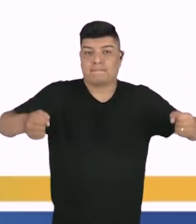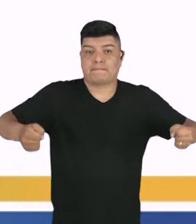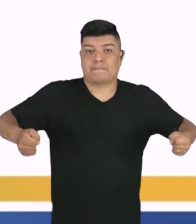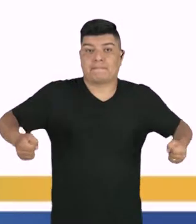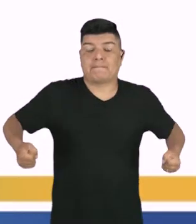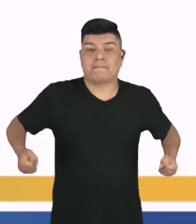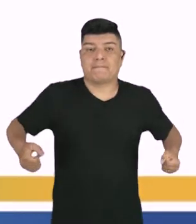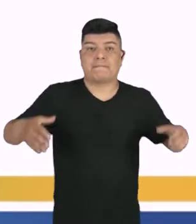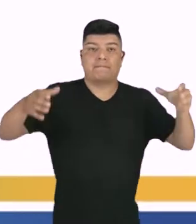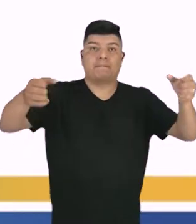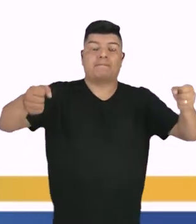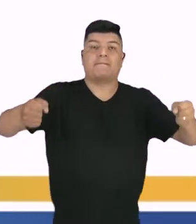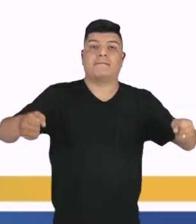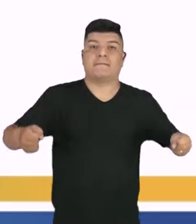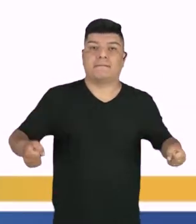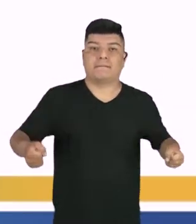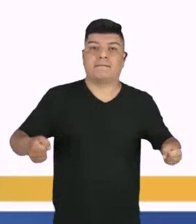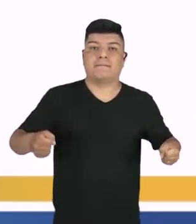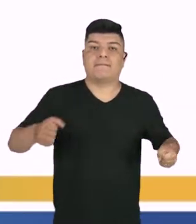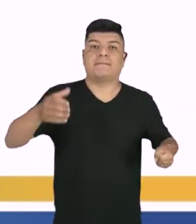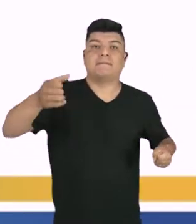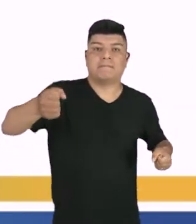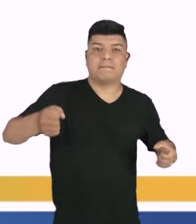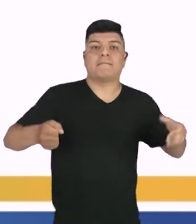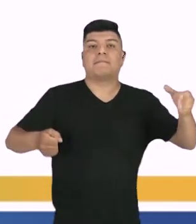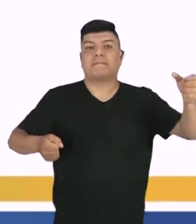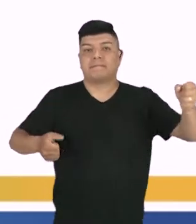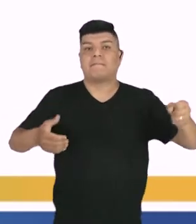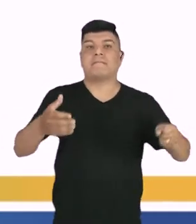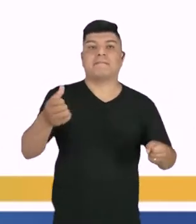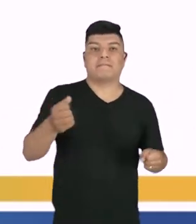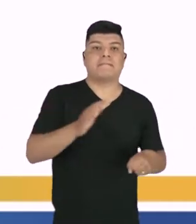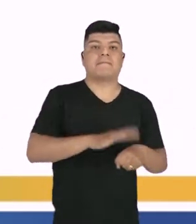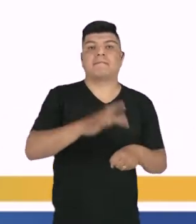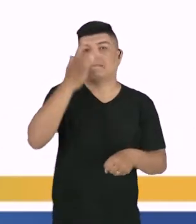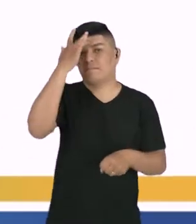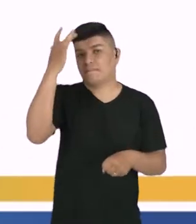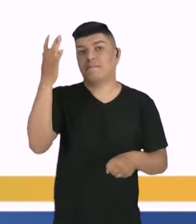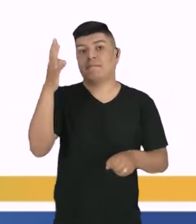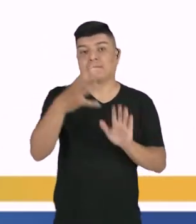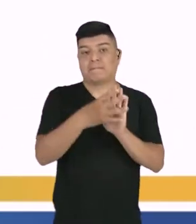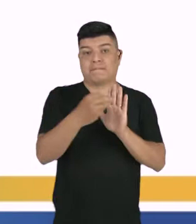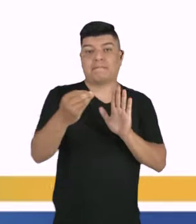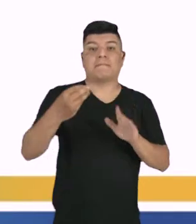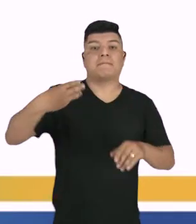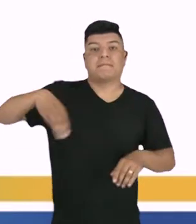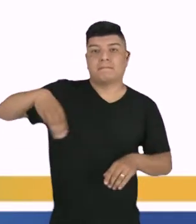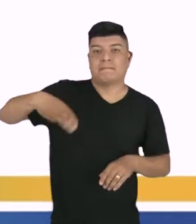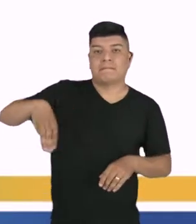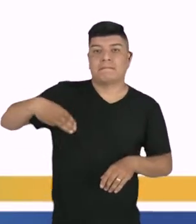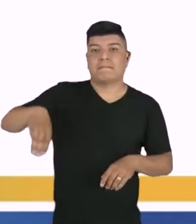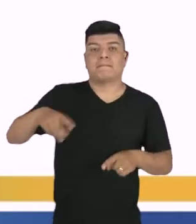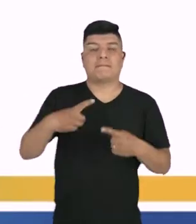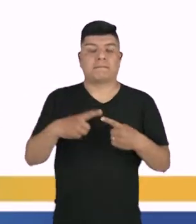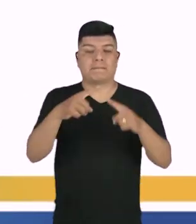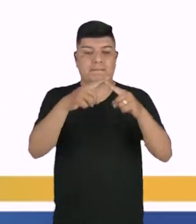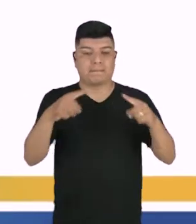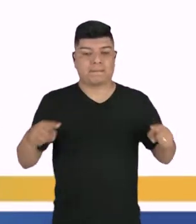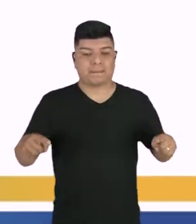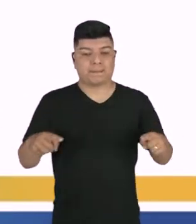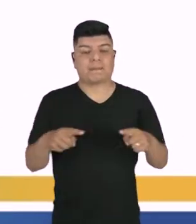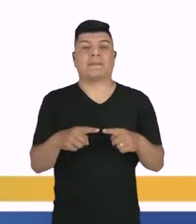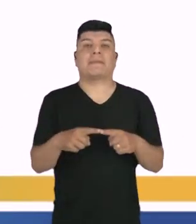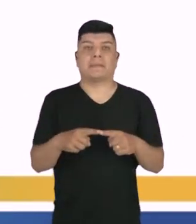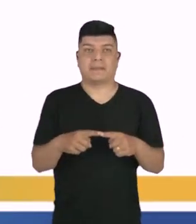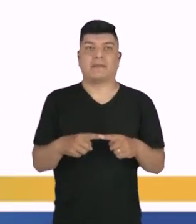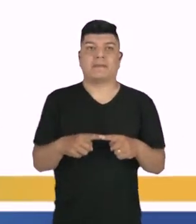É fácil, ou é mais fácil, né, transpormos isso para o modelo matemático, né? Porque é um triângulo retângulo.